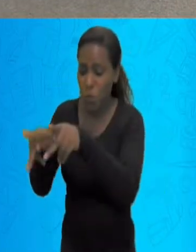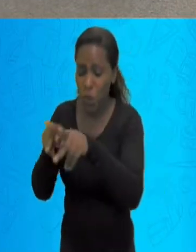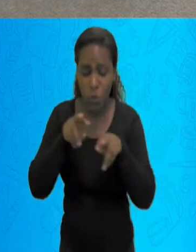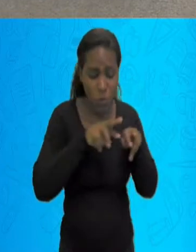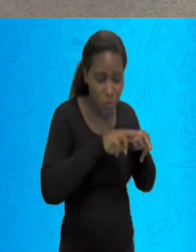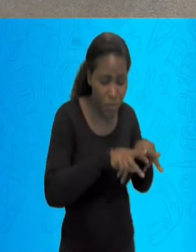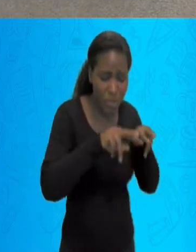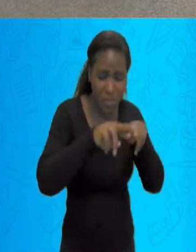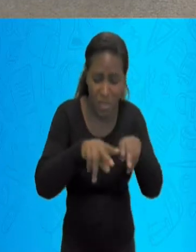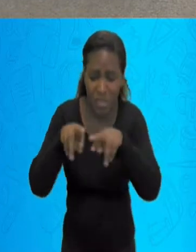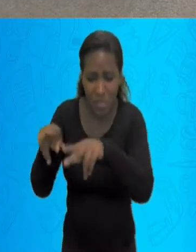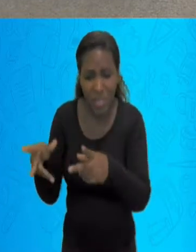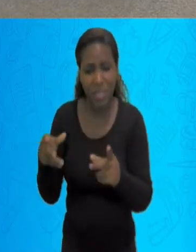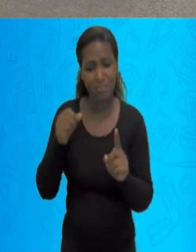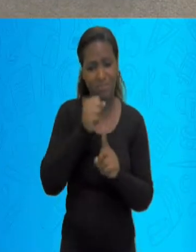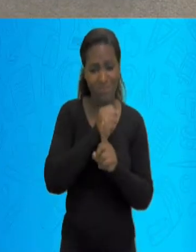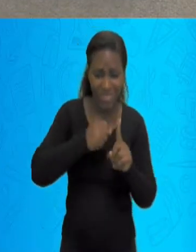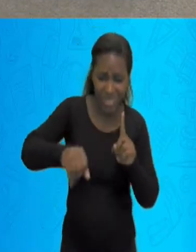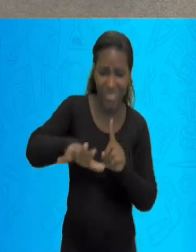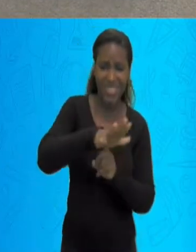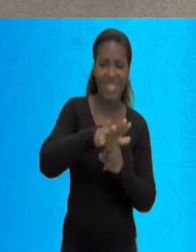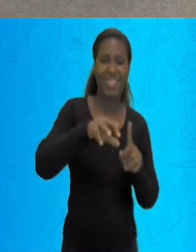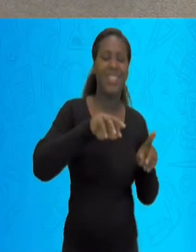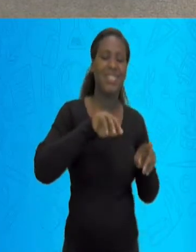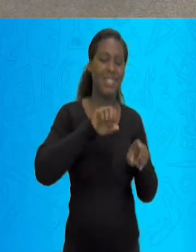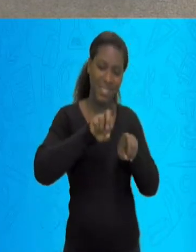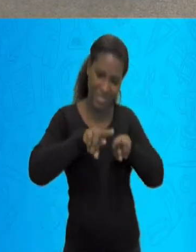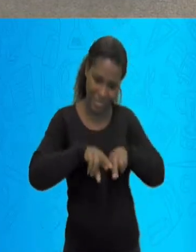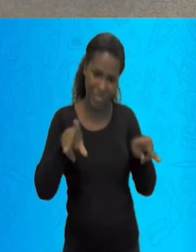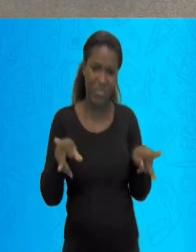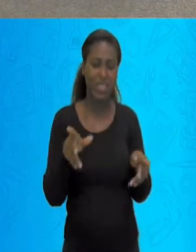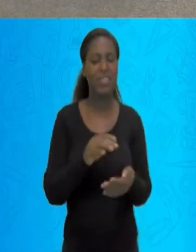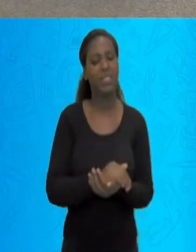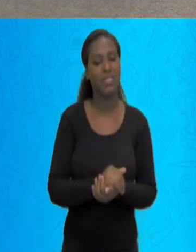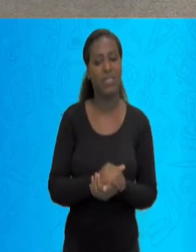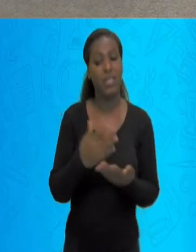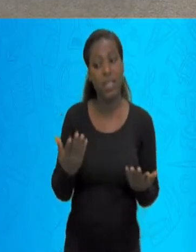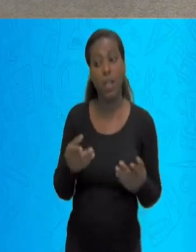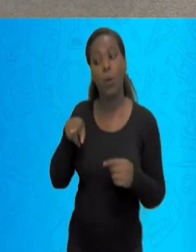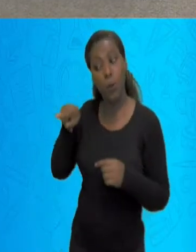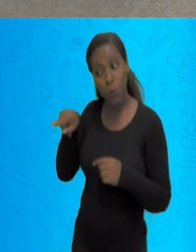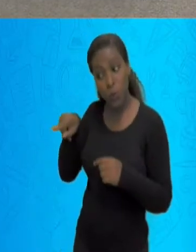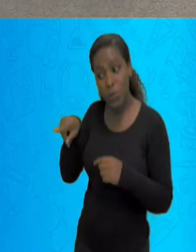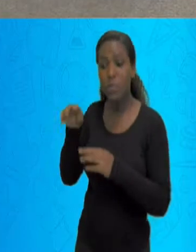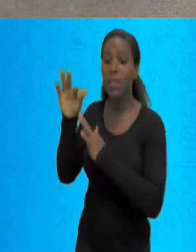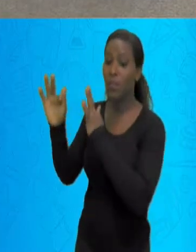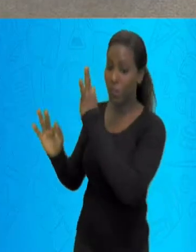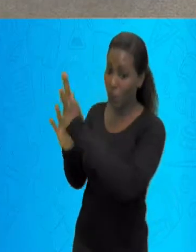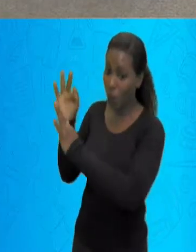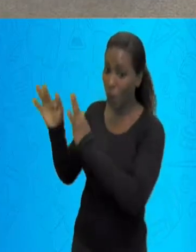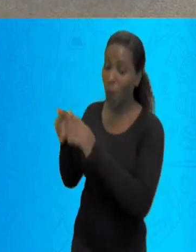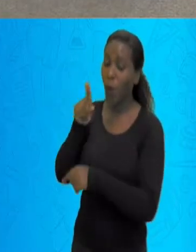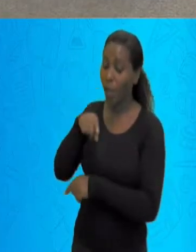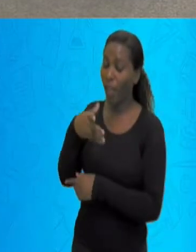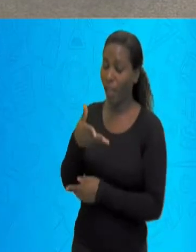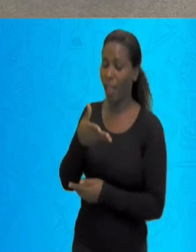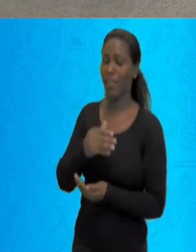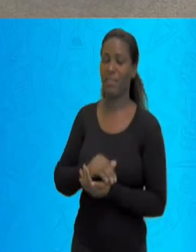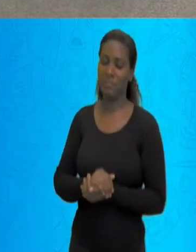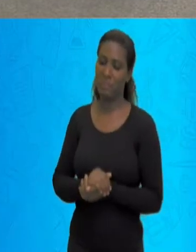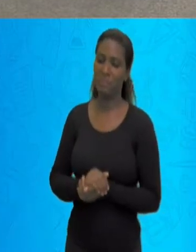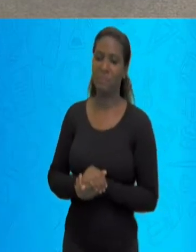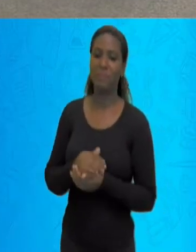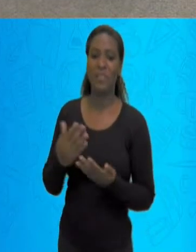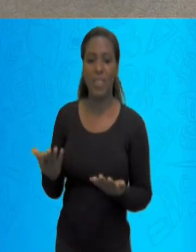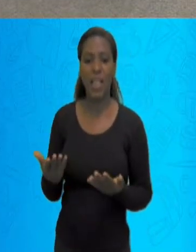uma sociedade. As representações são formadas por costumes, tradições que